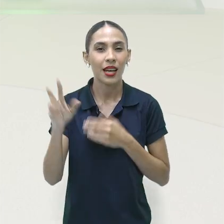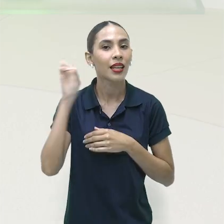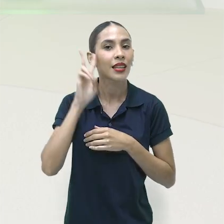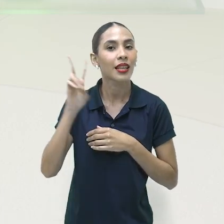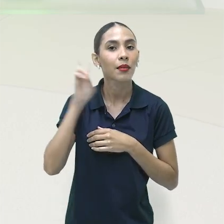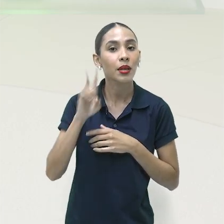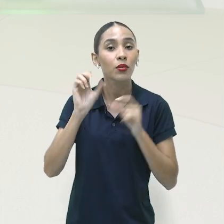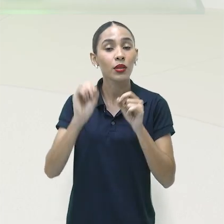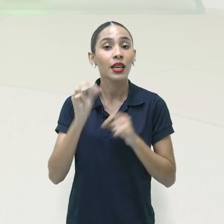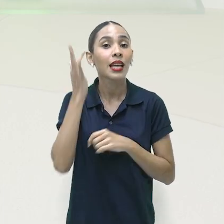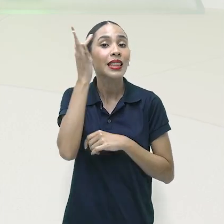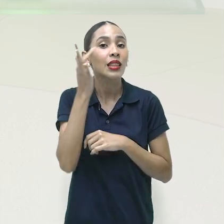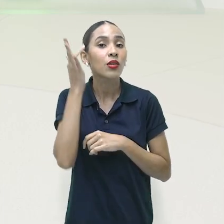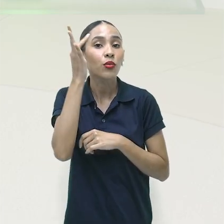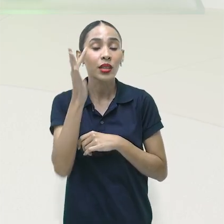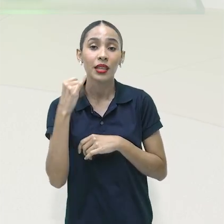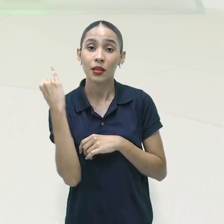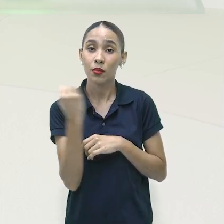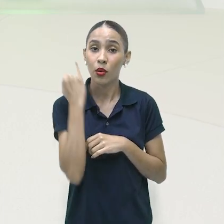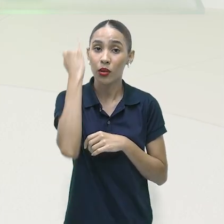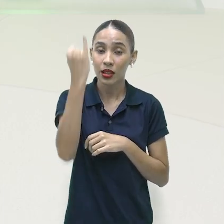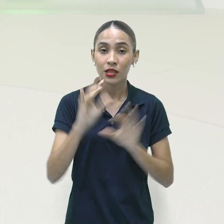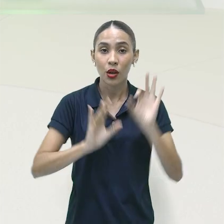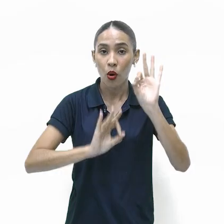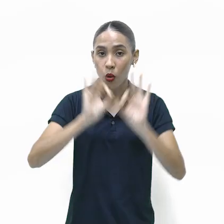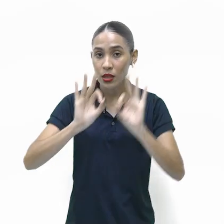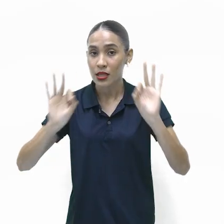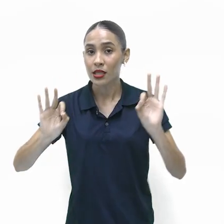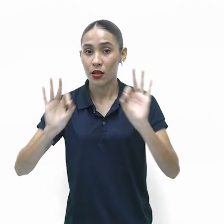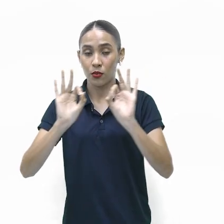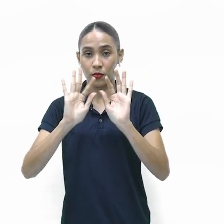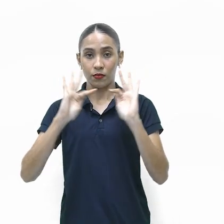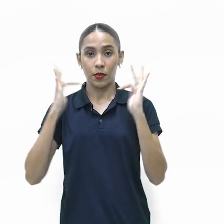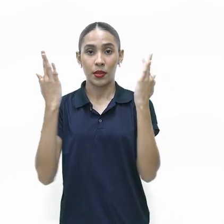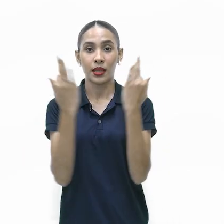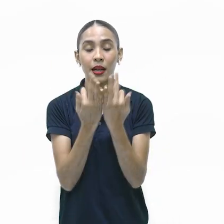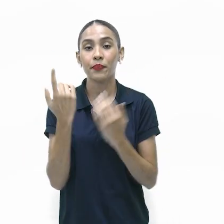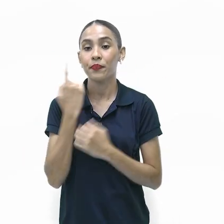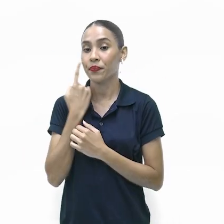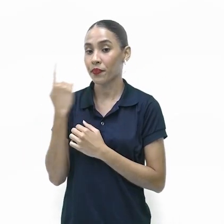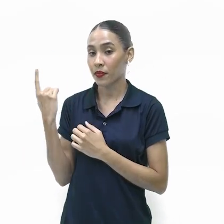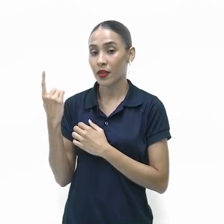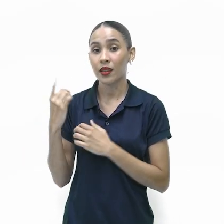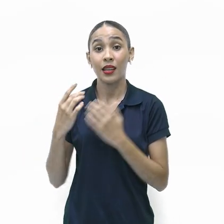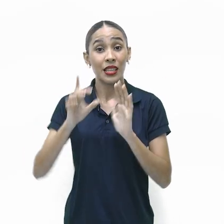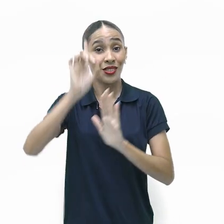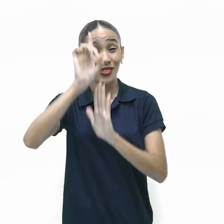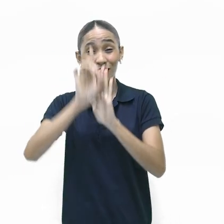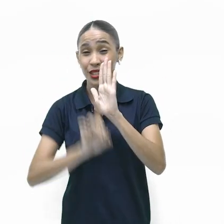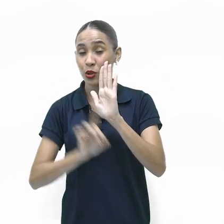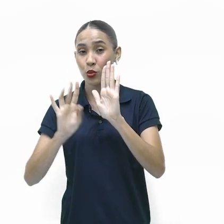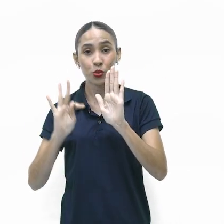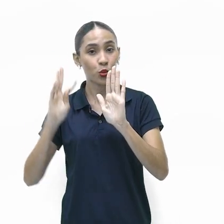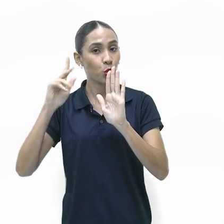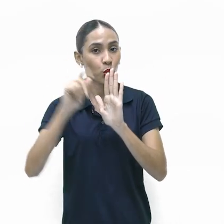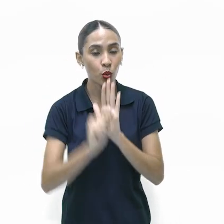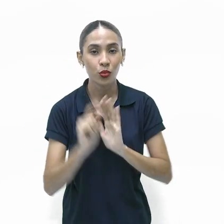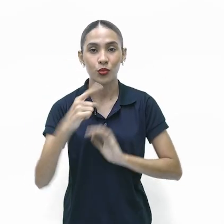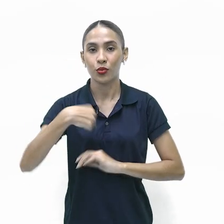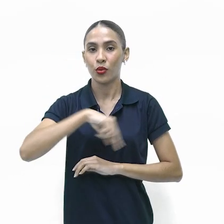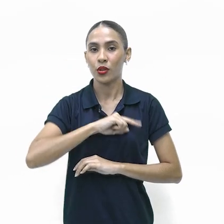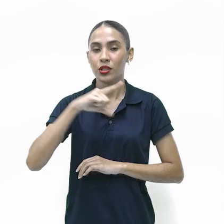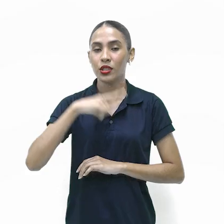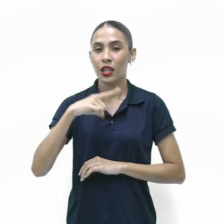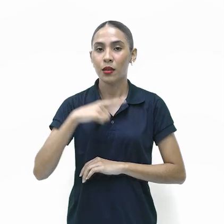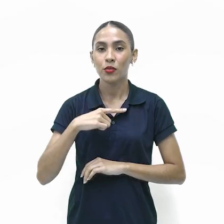sobre a lei e a importância do planejamento familiar. Lembrando que é um direito de todos e que temos aí a